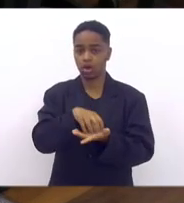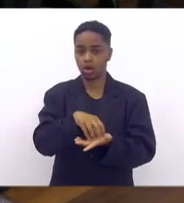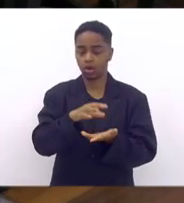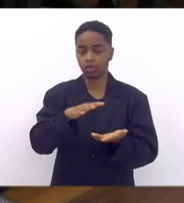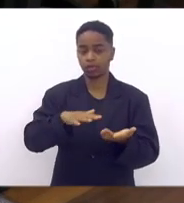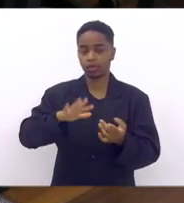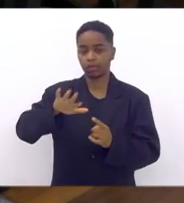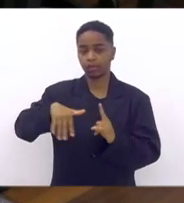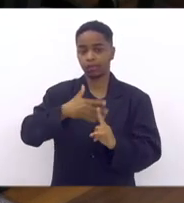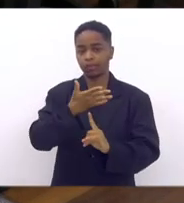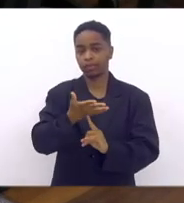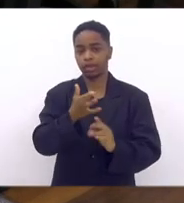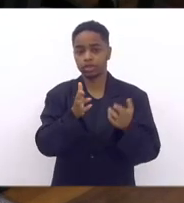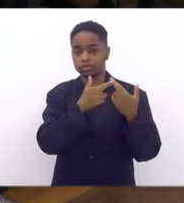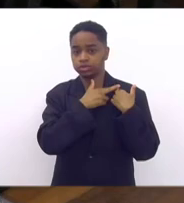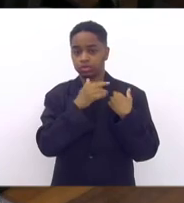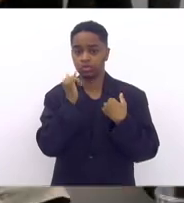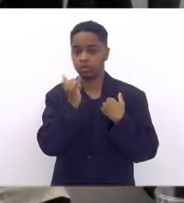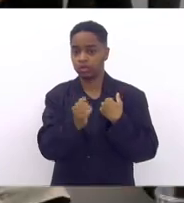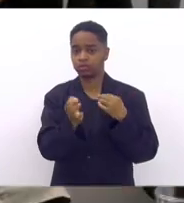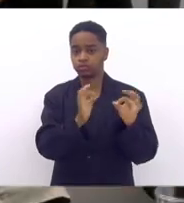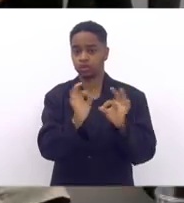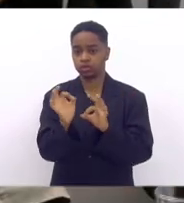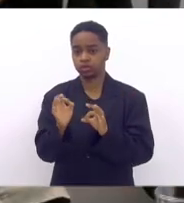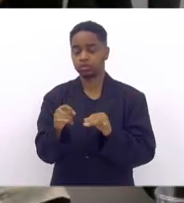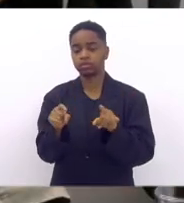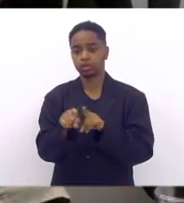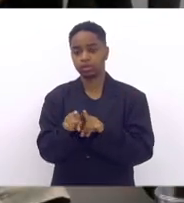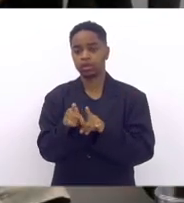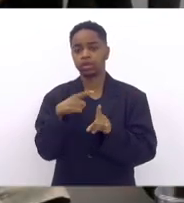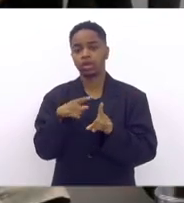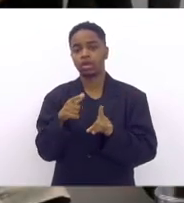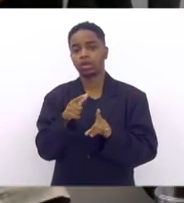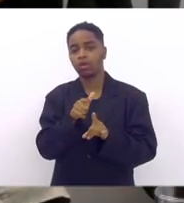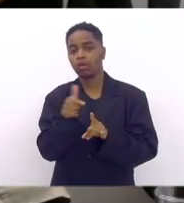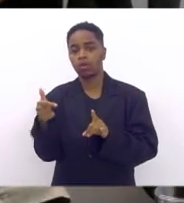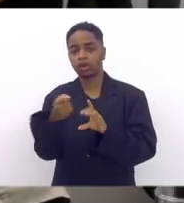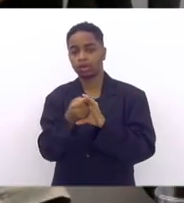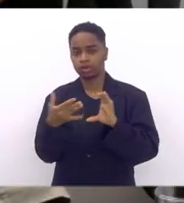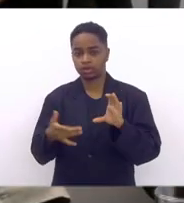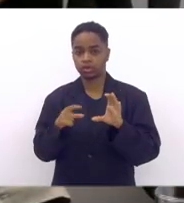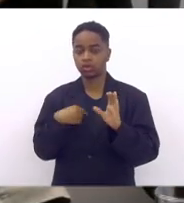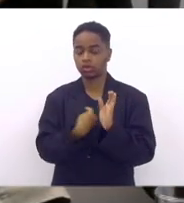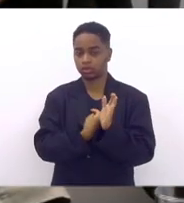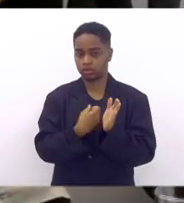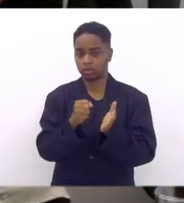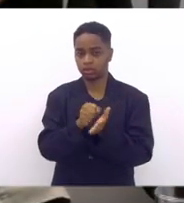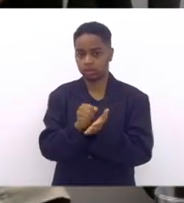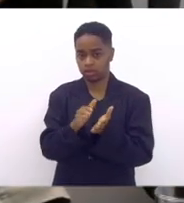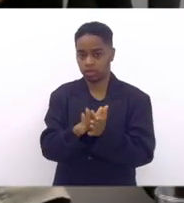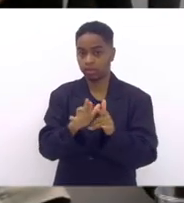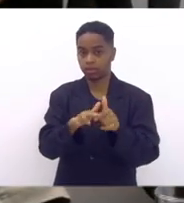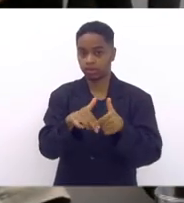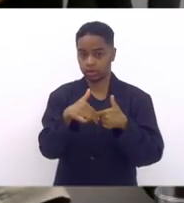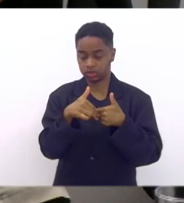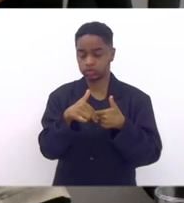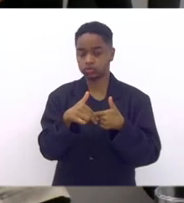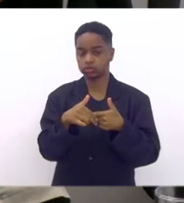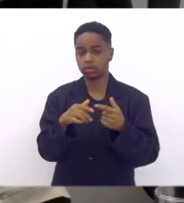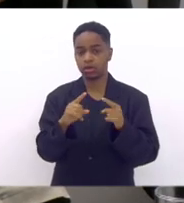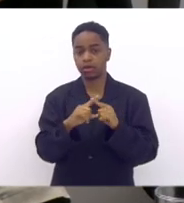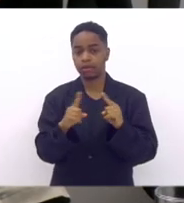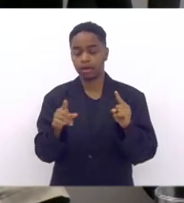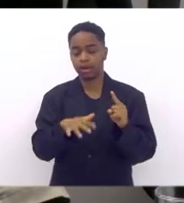que responsável não foi nem notificado sim aí a gente vai trazer outro aspecto a gente multou por isso nós aamos por isso mas